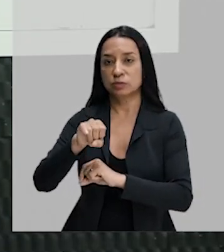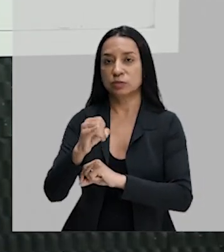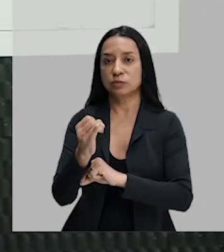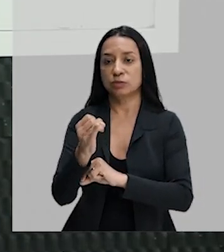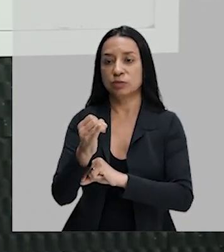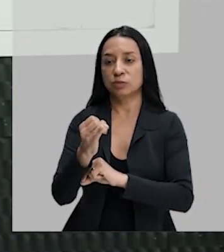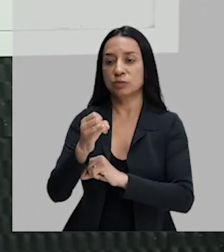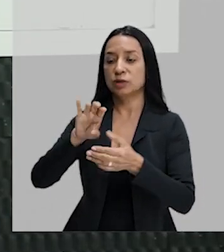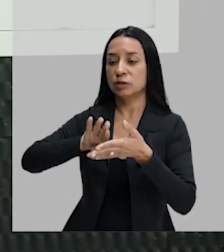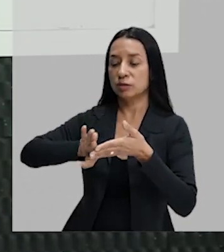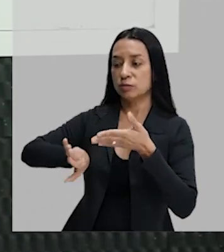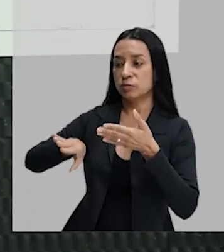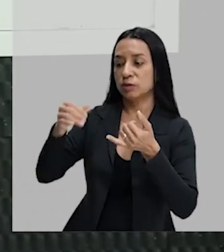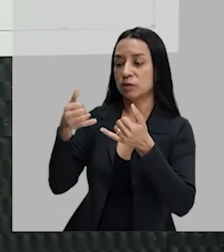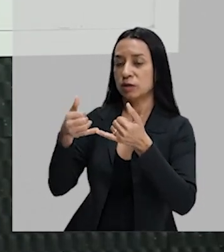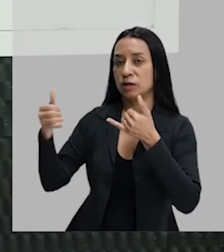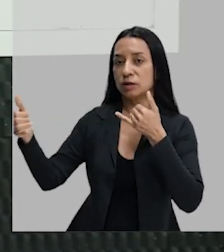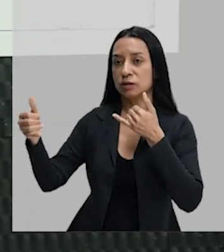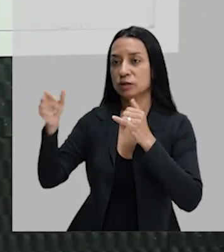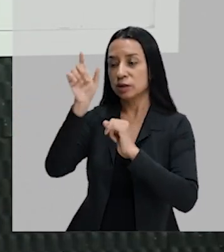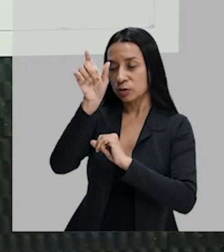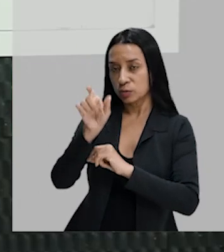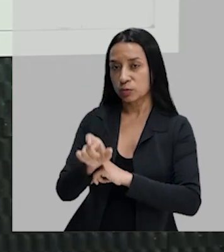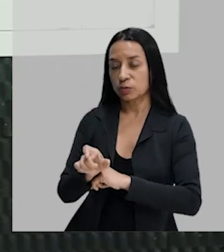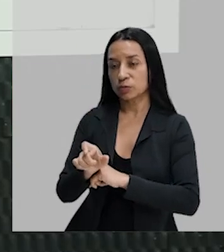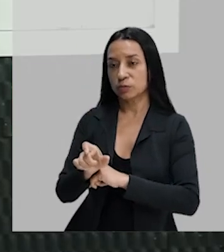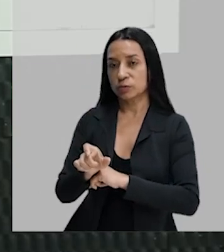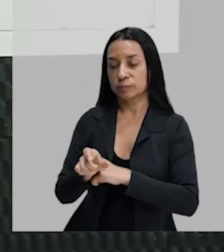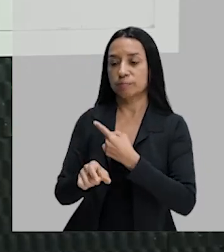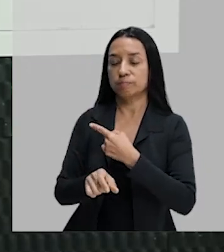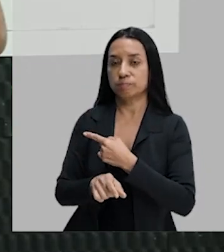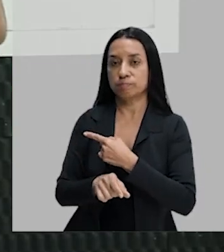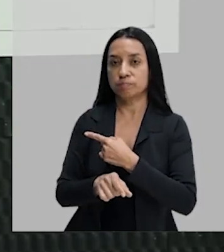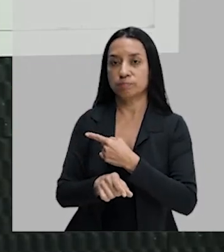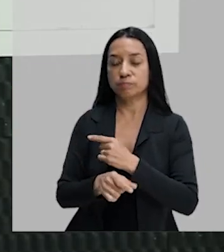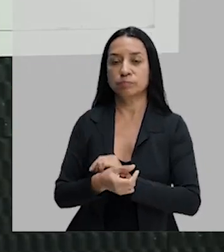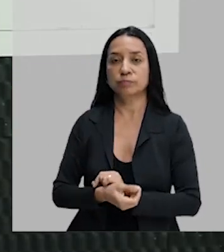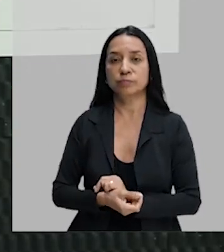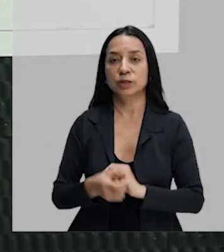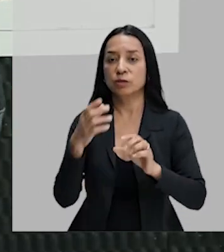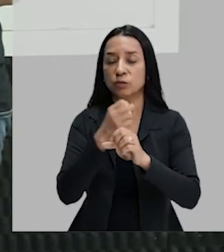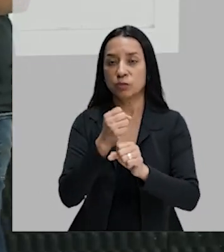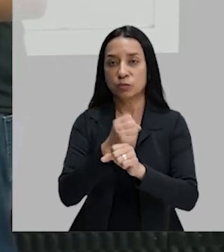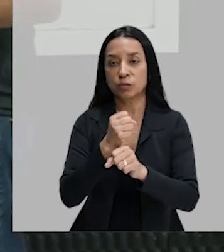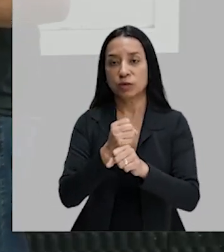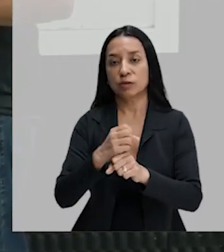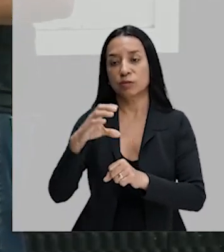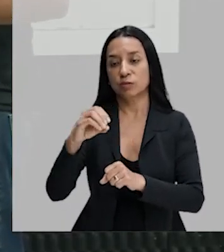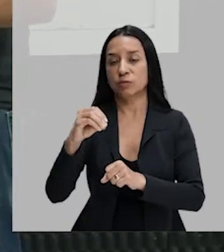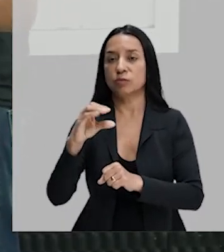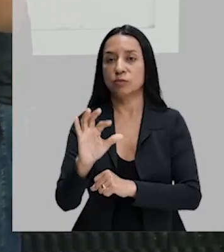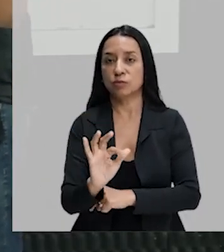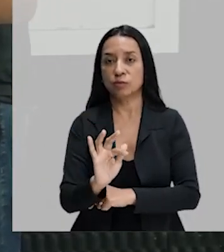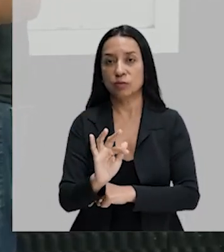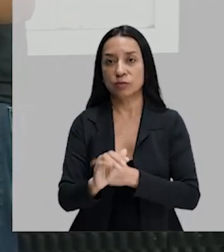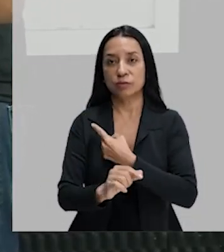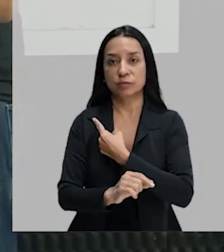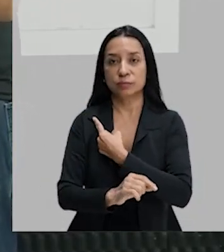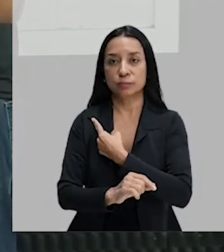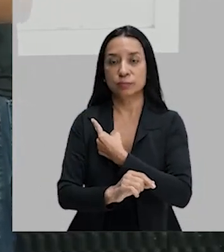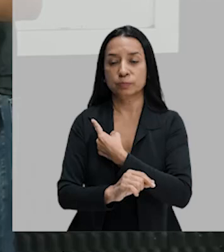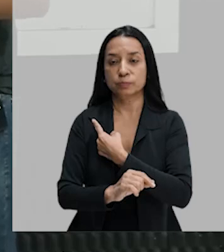a linha e a coluna desse determinada elemento tá então o cálculo do cofator é essa